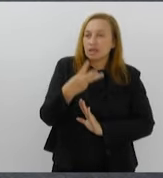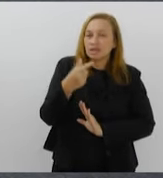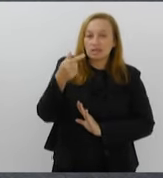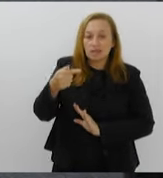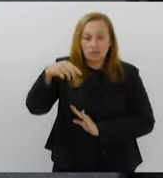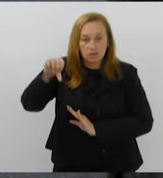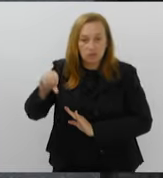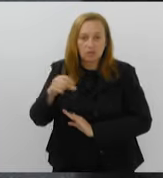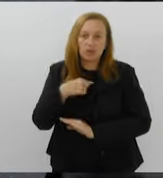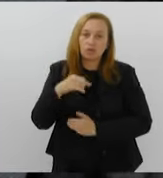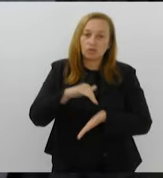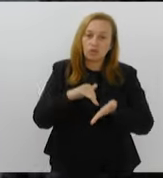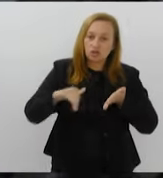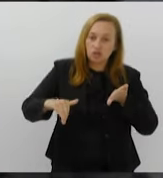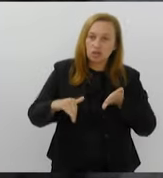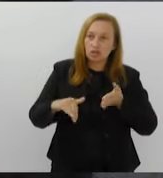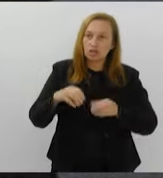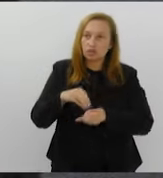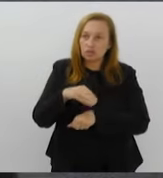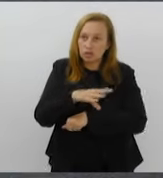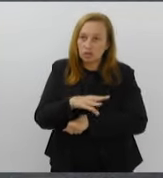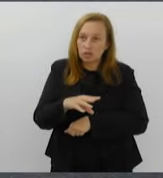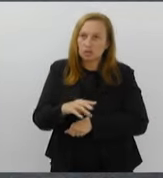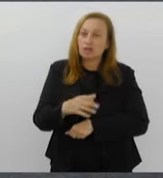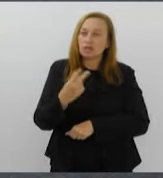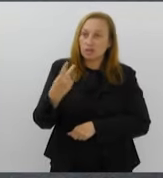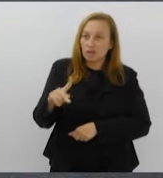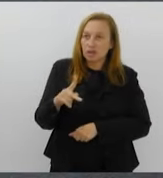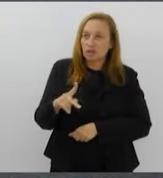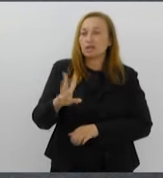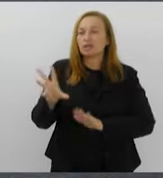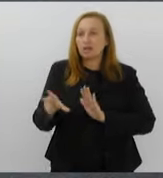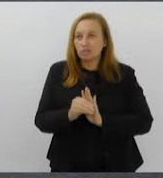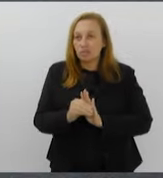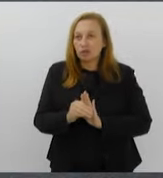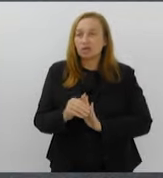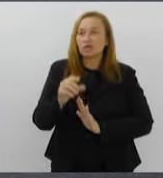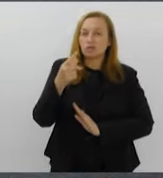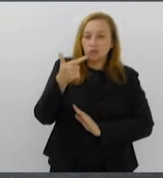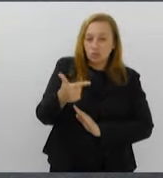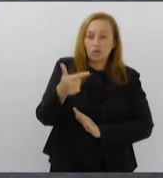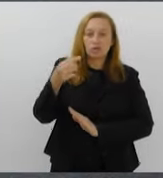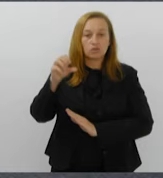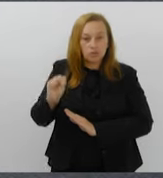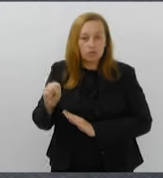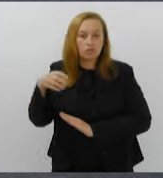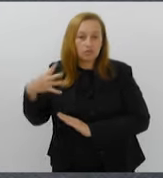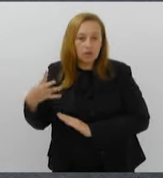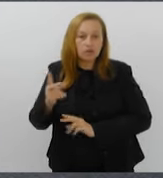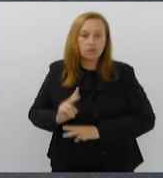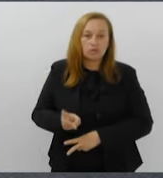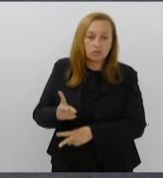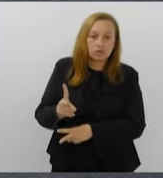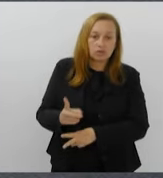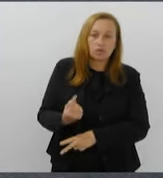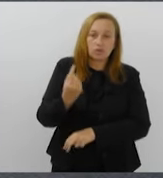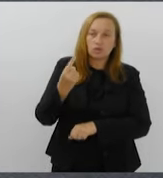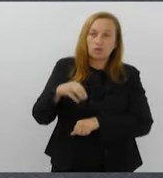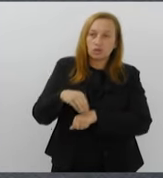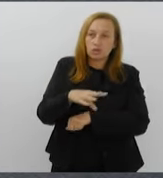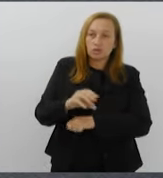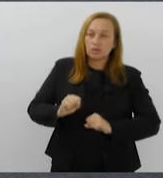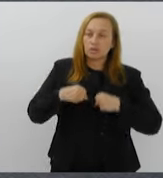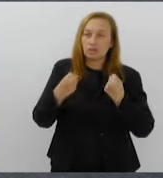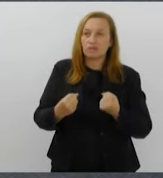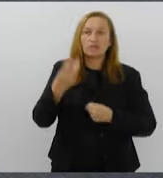379, eu estou retirando o destaque dela e da emenda 284 e mantendo um dos destaques que vai ser defendido